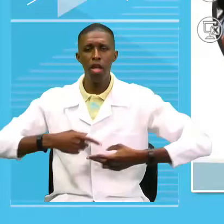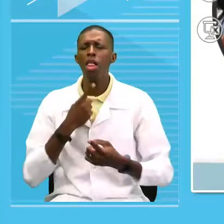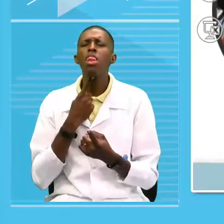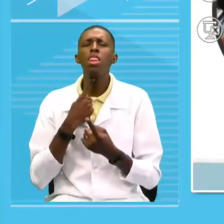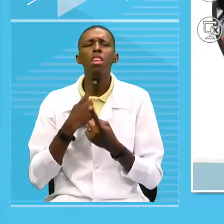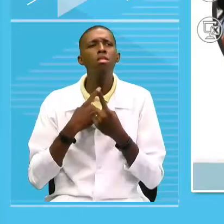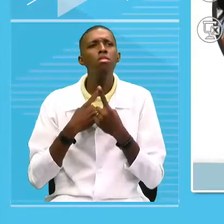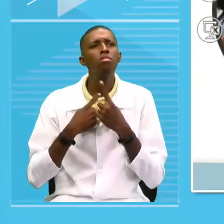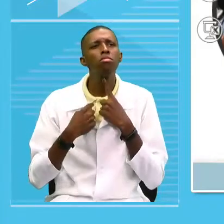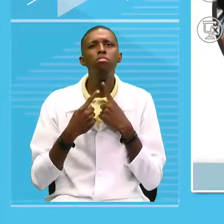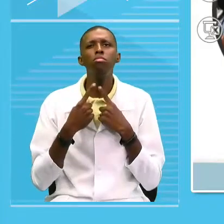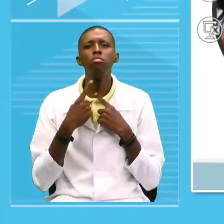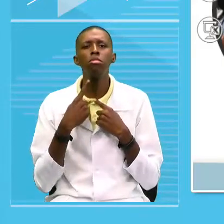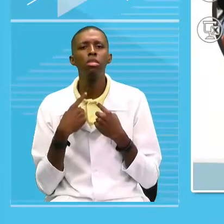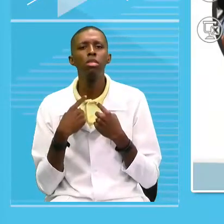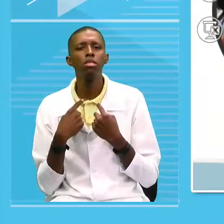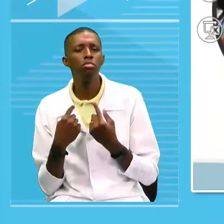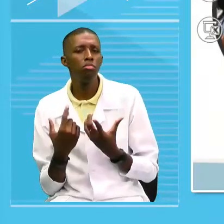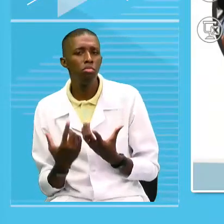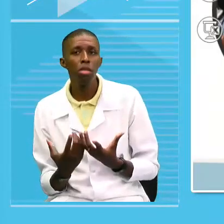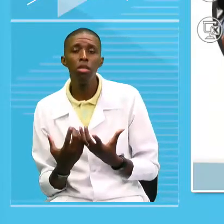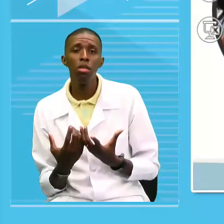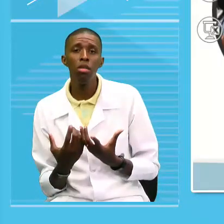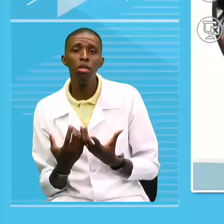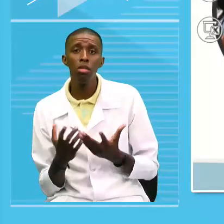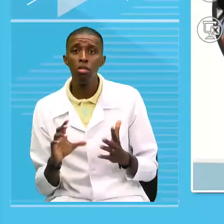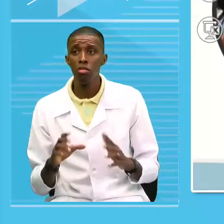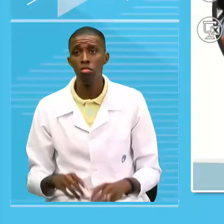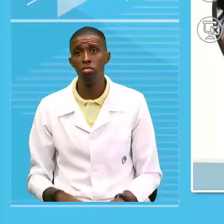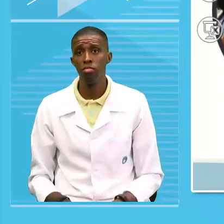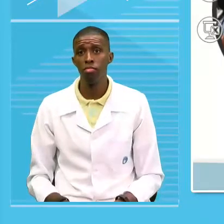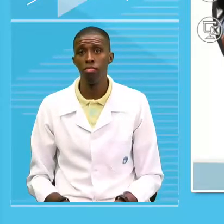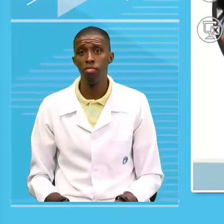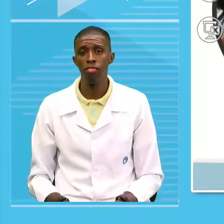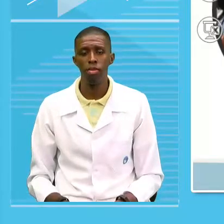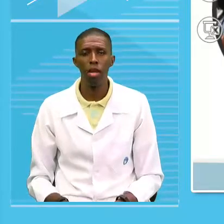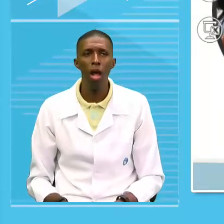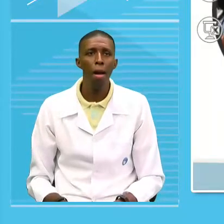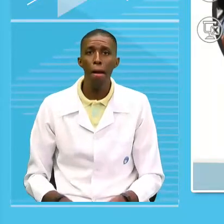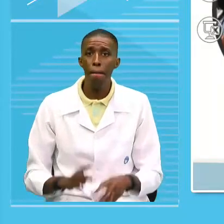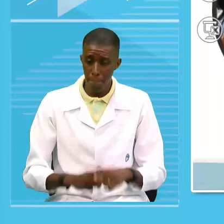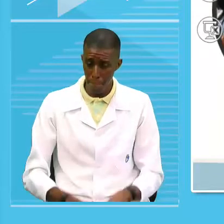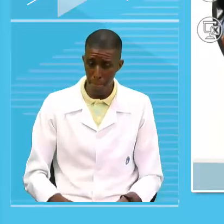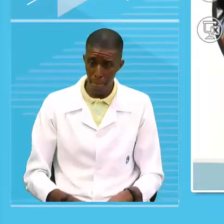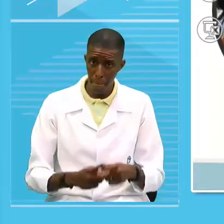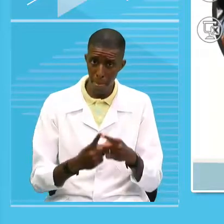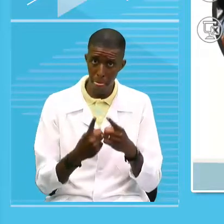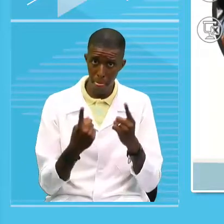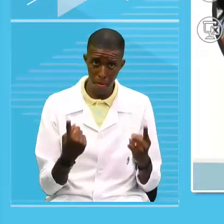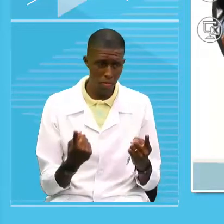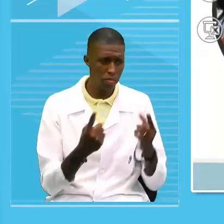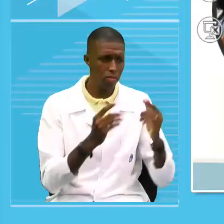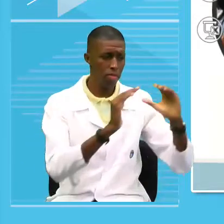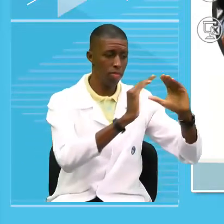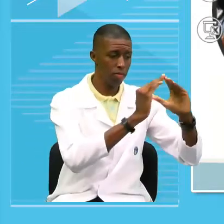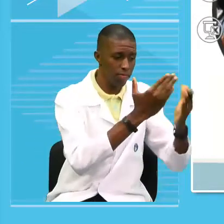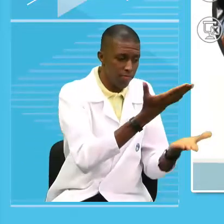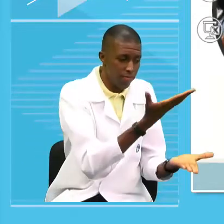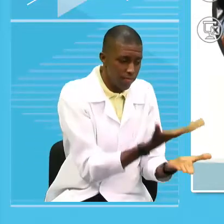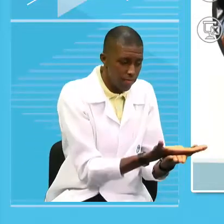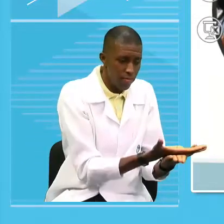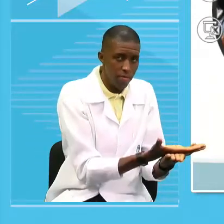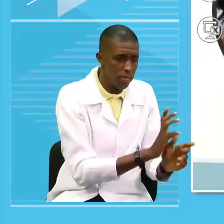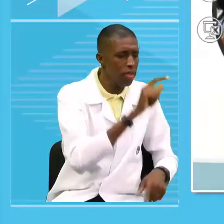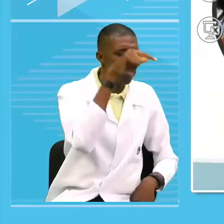e também diferentes e não dá para eu exigir que o outro ele seja igual a mim não dá para eu querer que